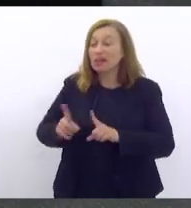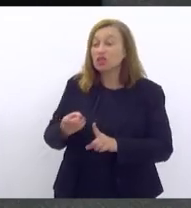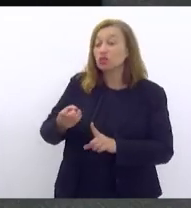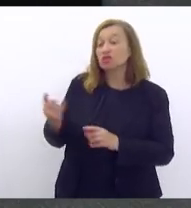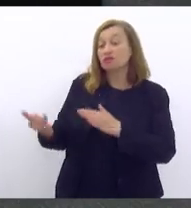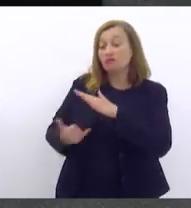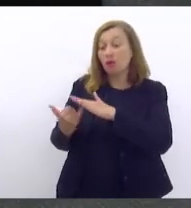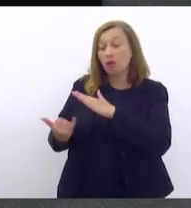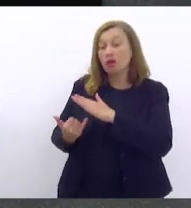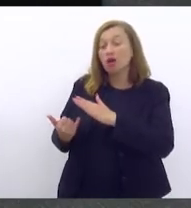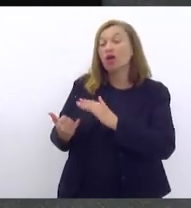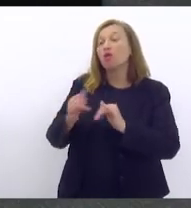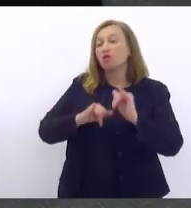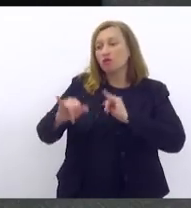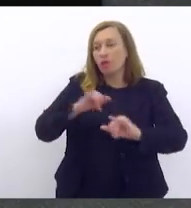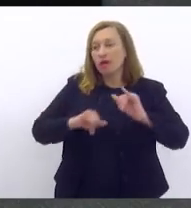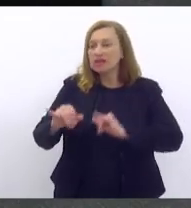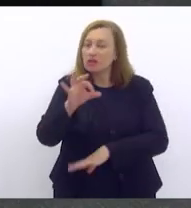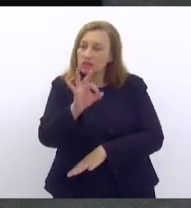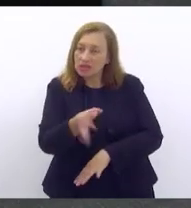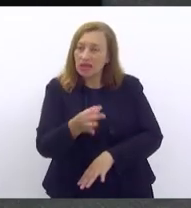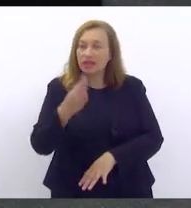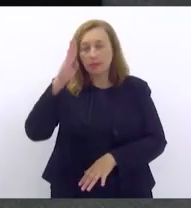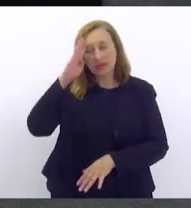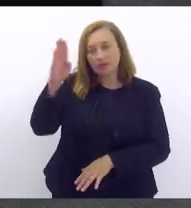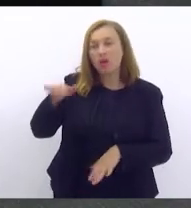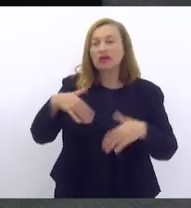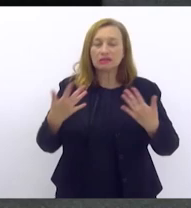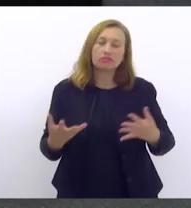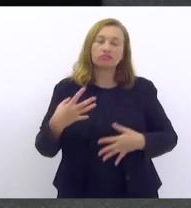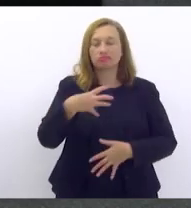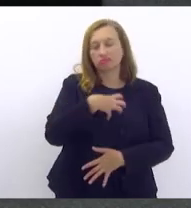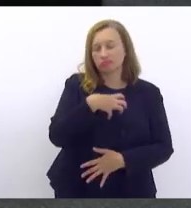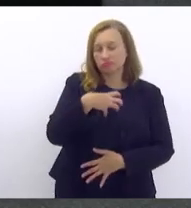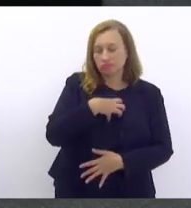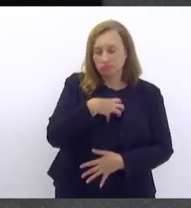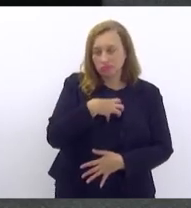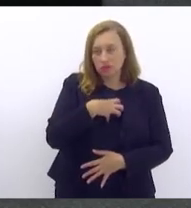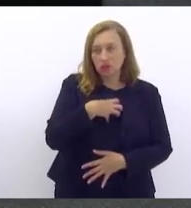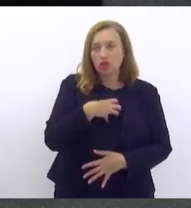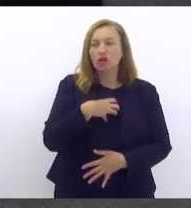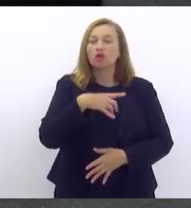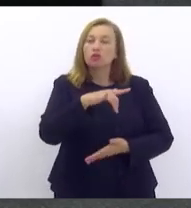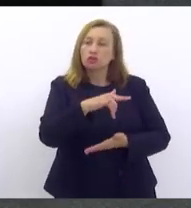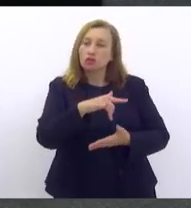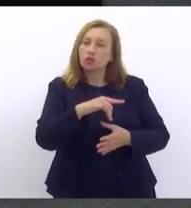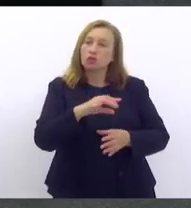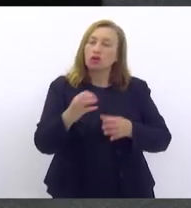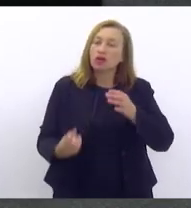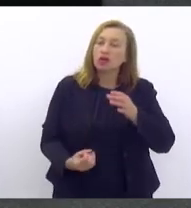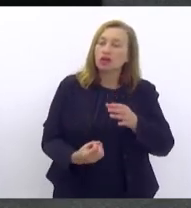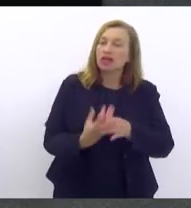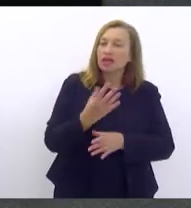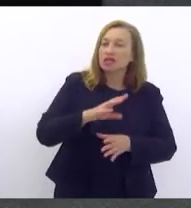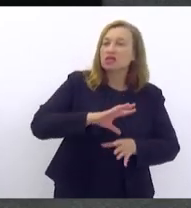científicos da realidade, é fundamental. Então, nesse sentido, o dossiê ele